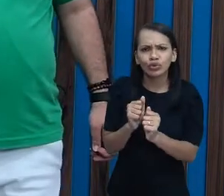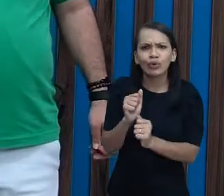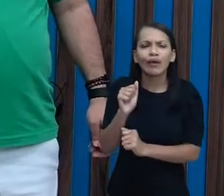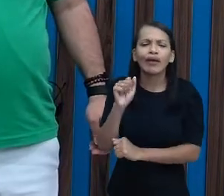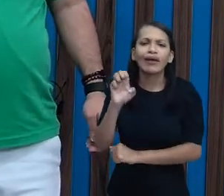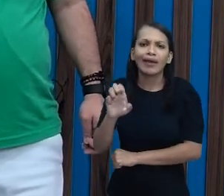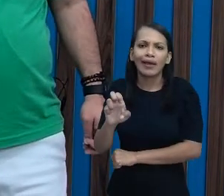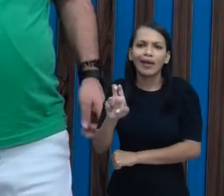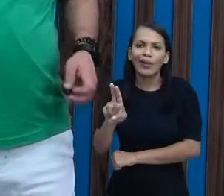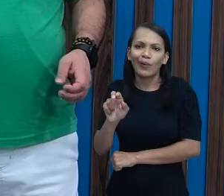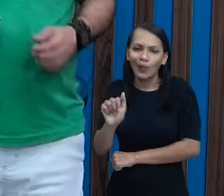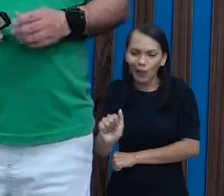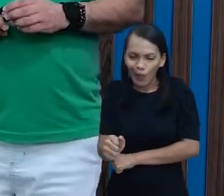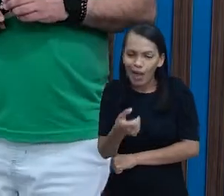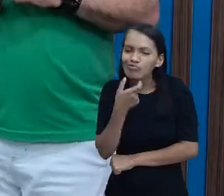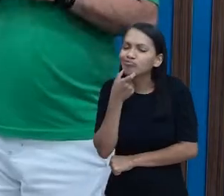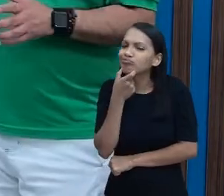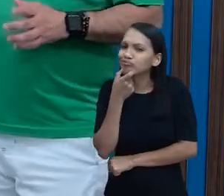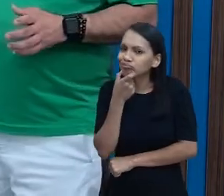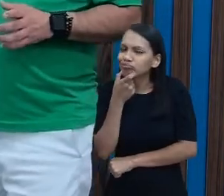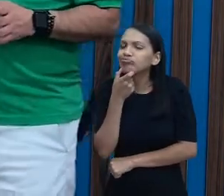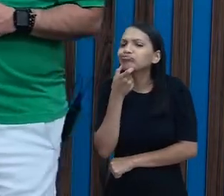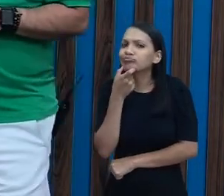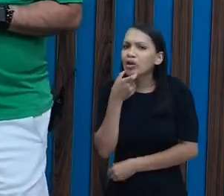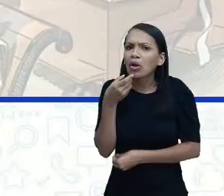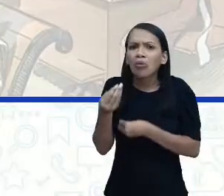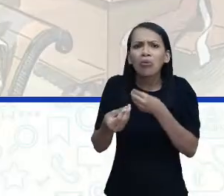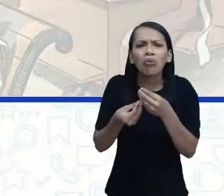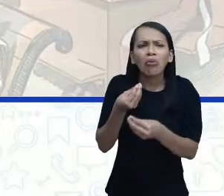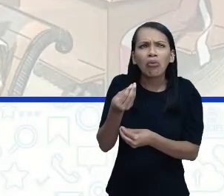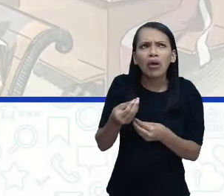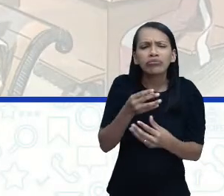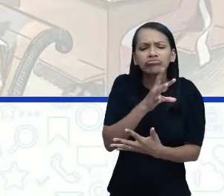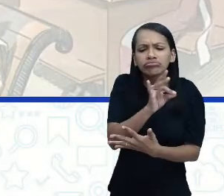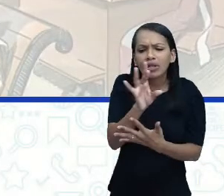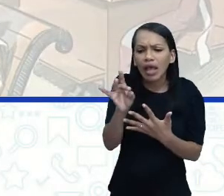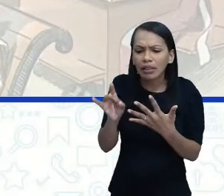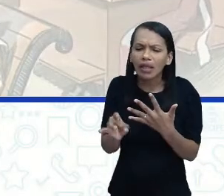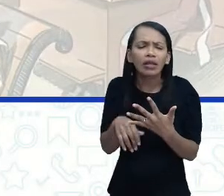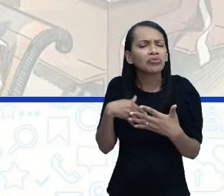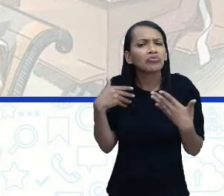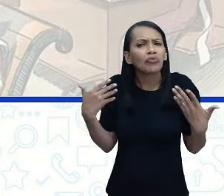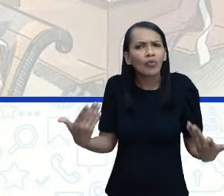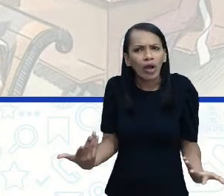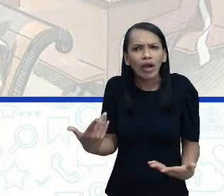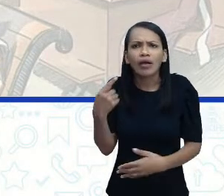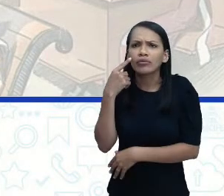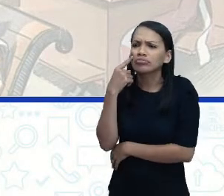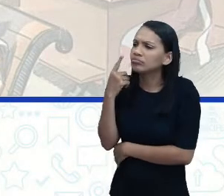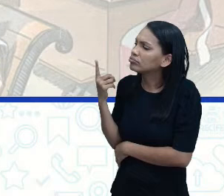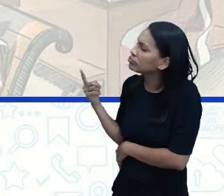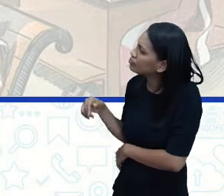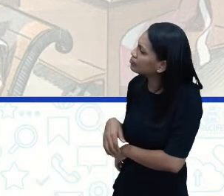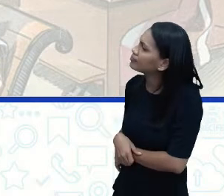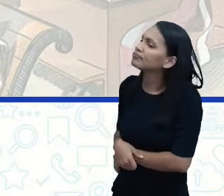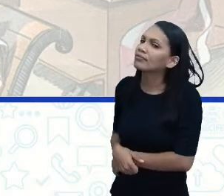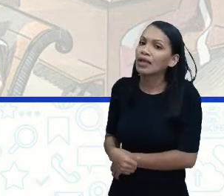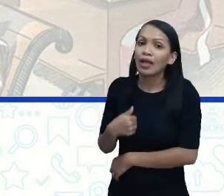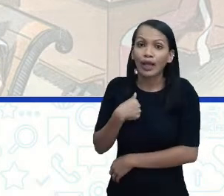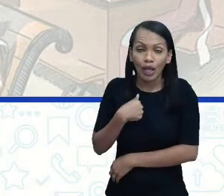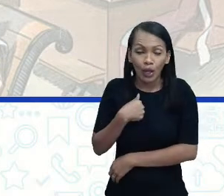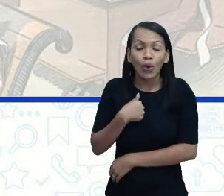né? Então vamos passar aqui. Primeira particularidade, né? O neocolonialismo e o imperialismo. Vejam só, eu